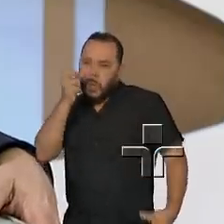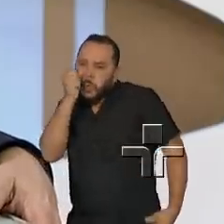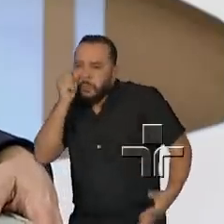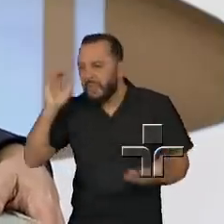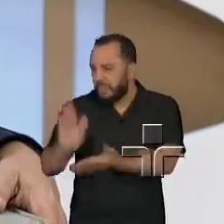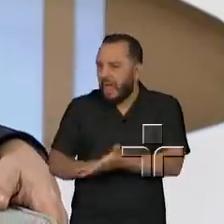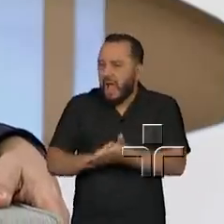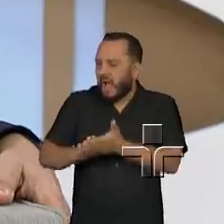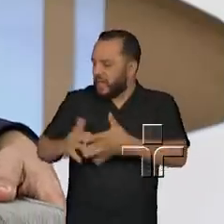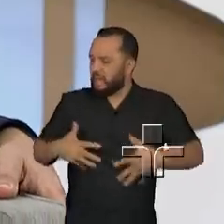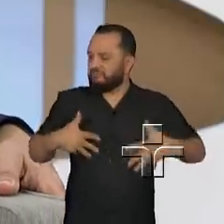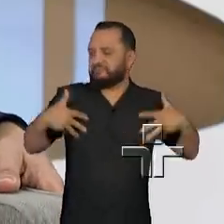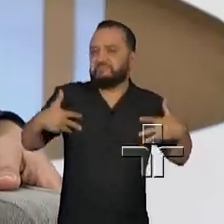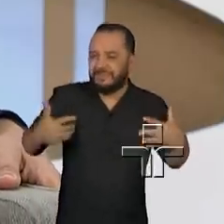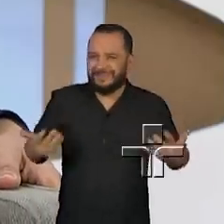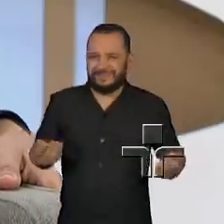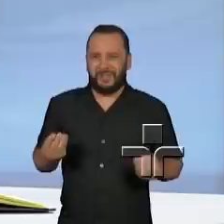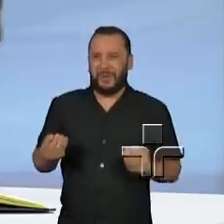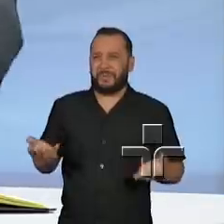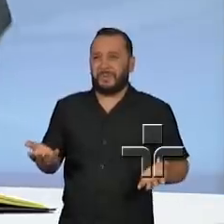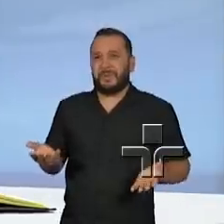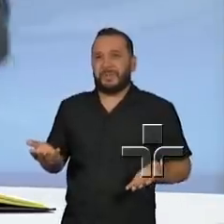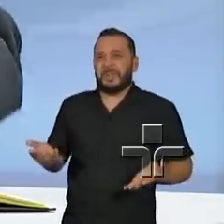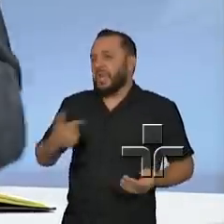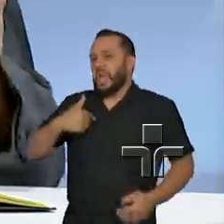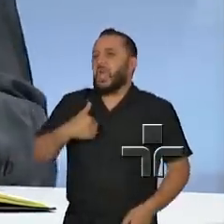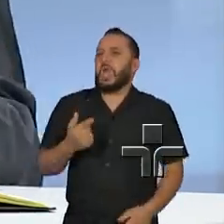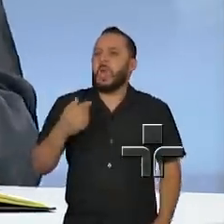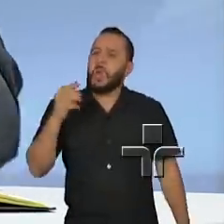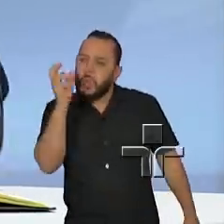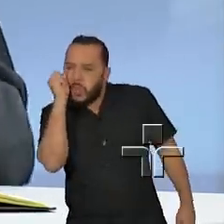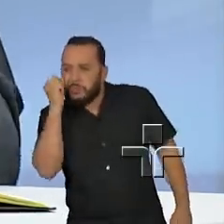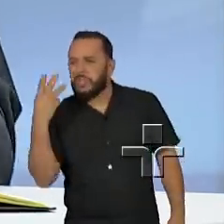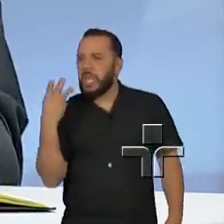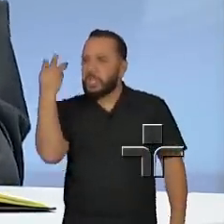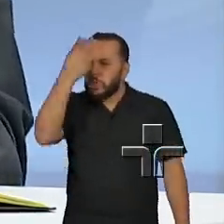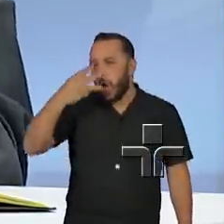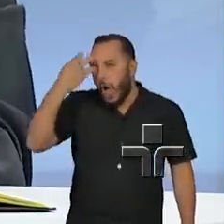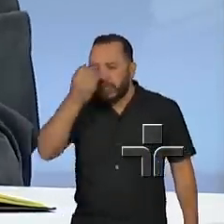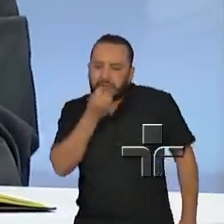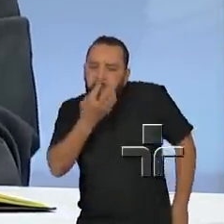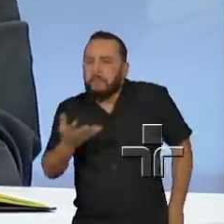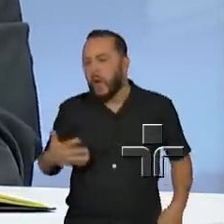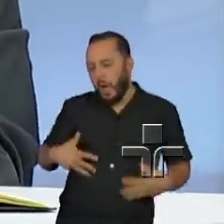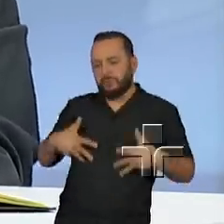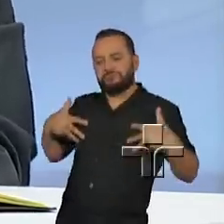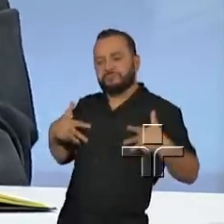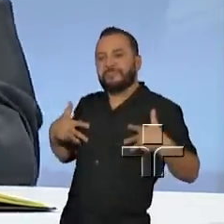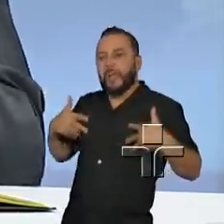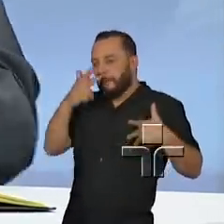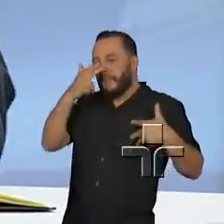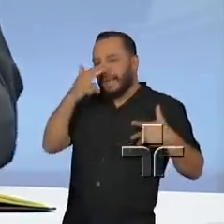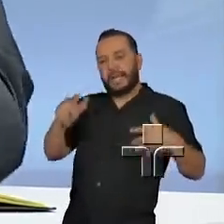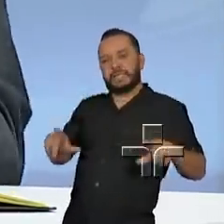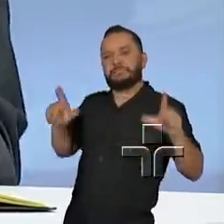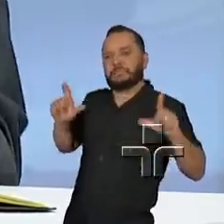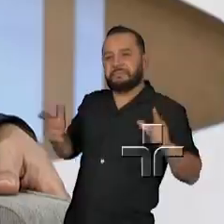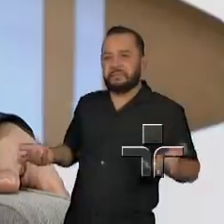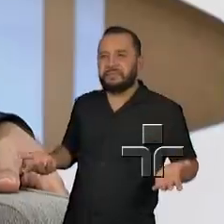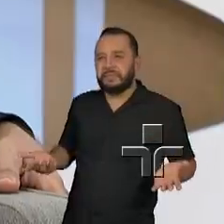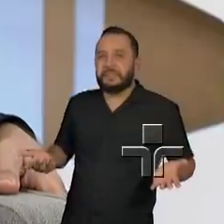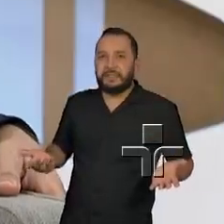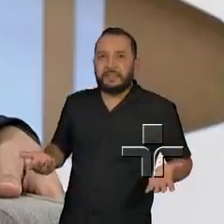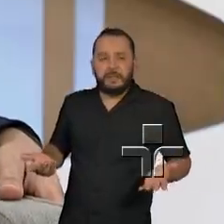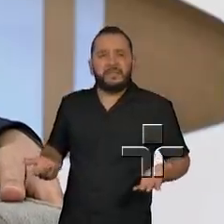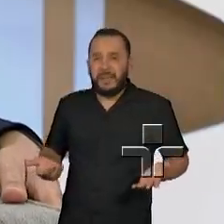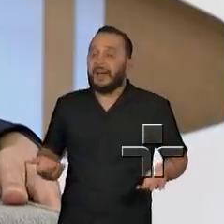poxa, acho que aqui no caso do Dória ali, né, tá, pô, não, eu durmo 3 horas por noite, 4. E fala, pô, legal, esse daí trabalha. Produtivista. Né, tal, e aí